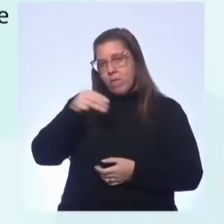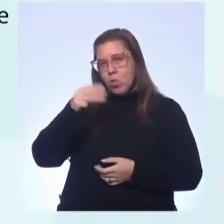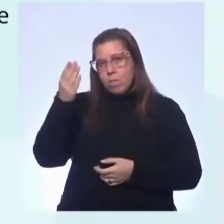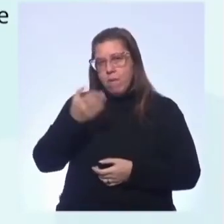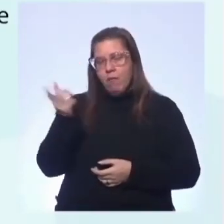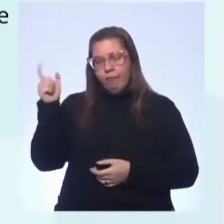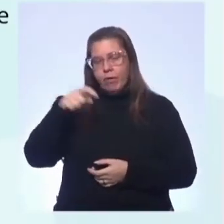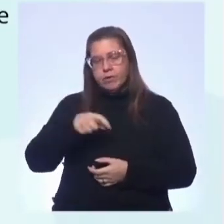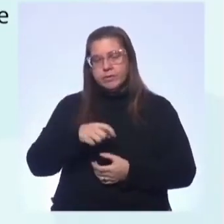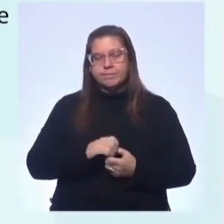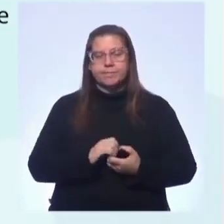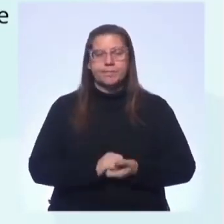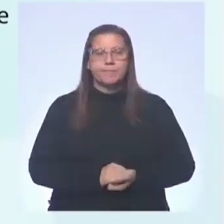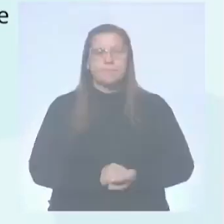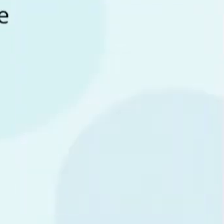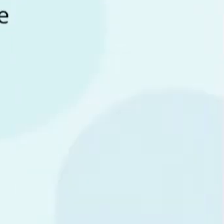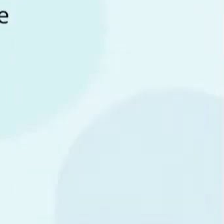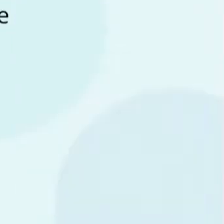meio a gente volta.